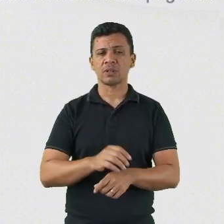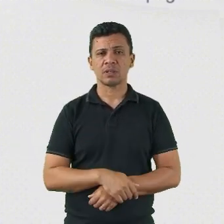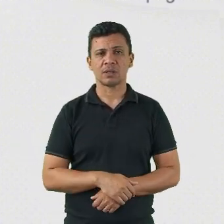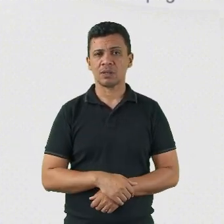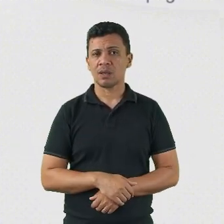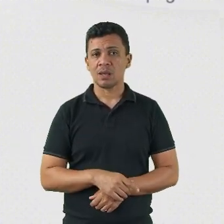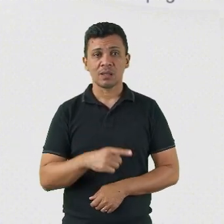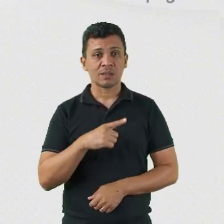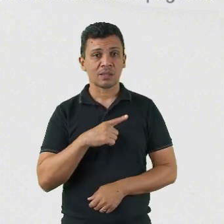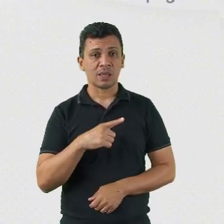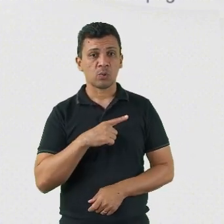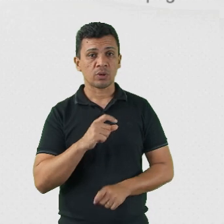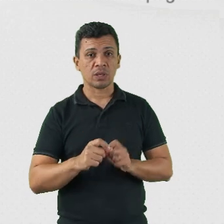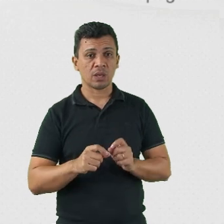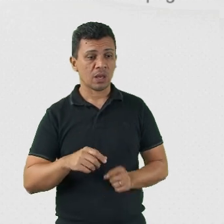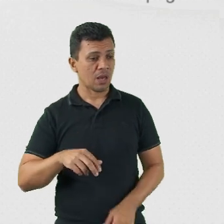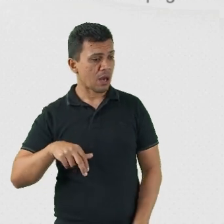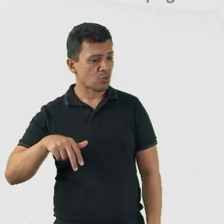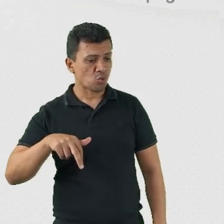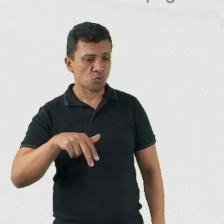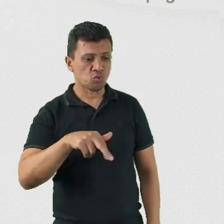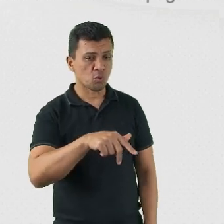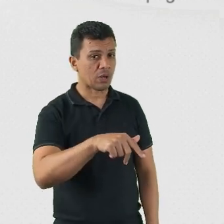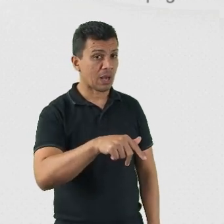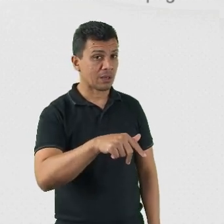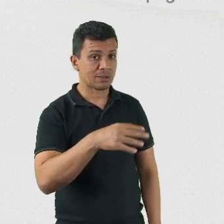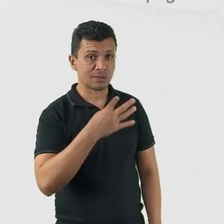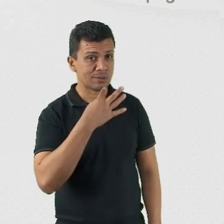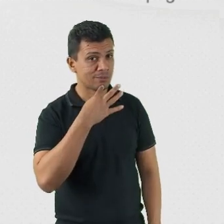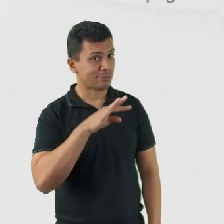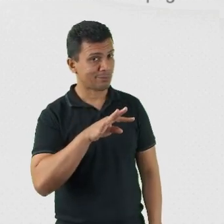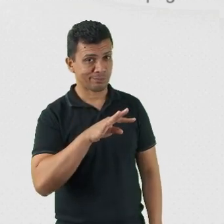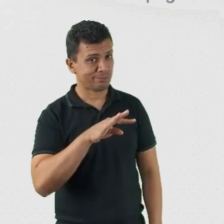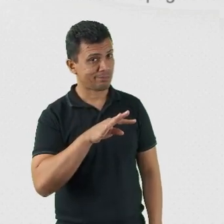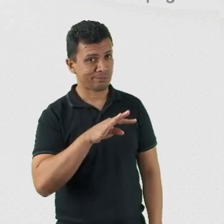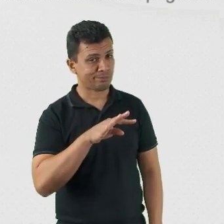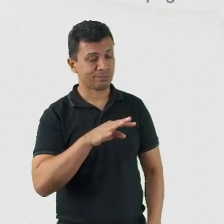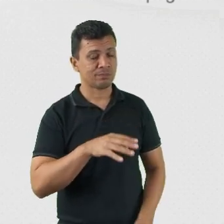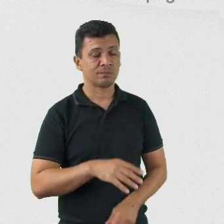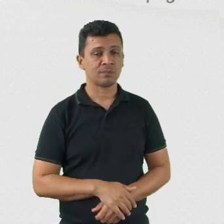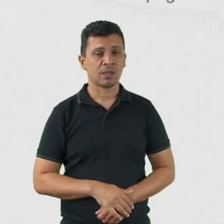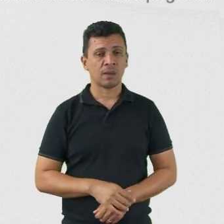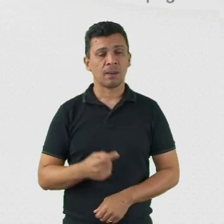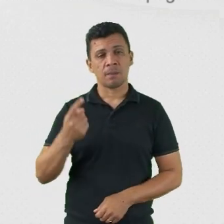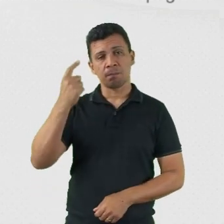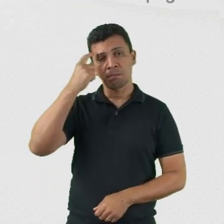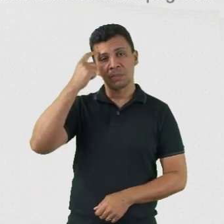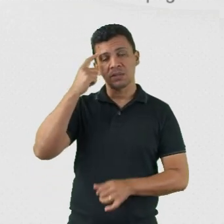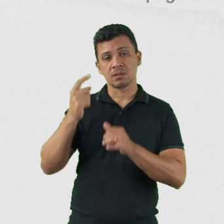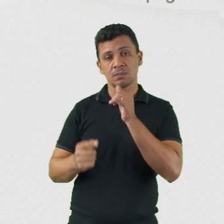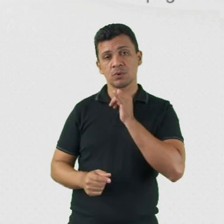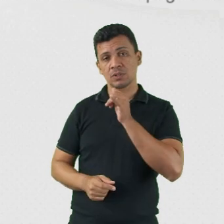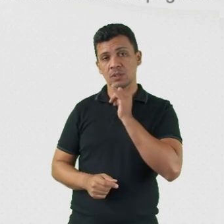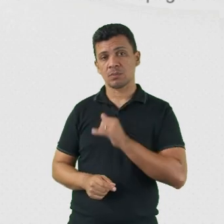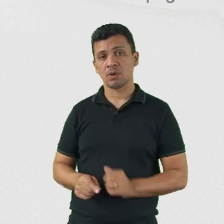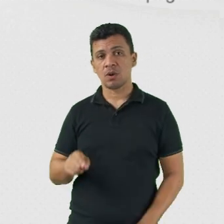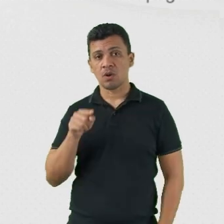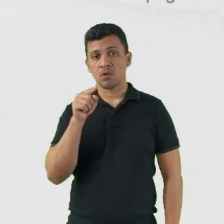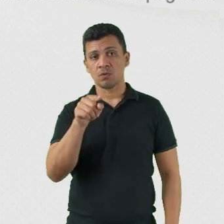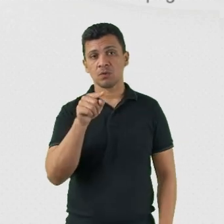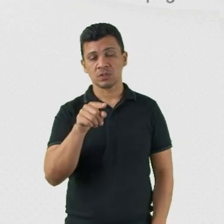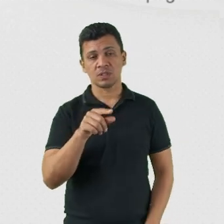por lugares que são desconhecidos, que a pessoa não é tão familiarizada. Imagina, por exemplo, você está